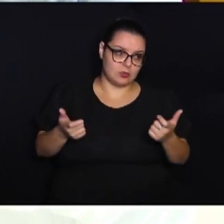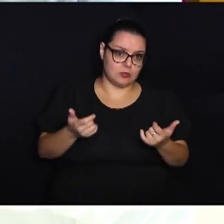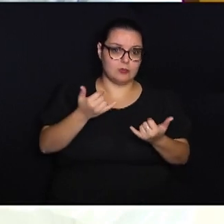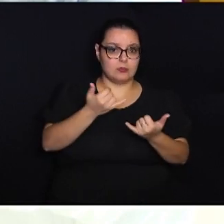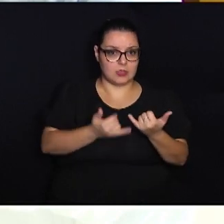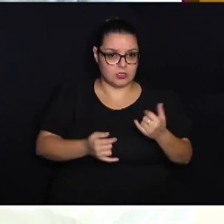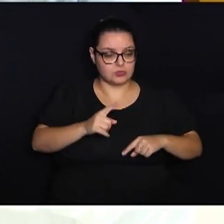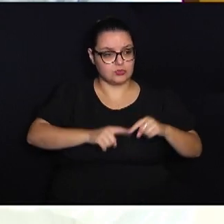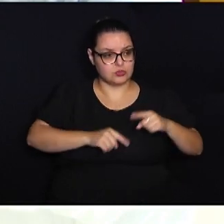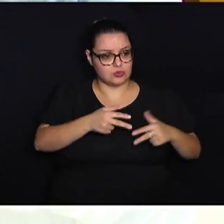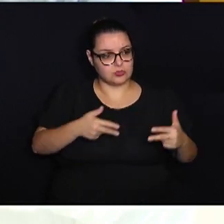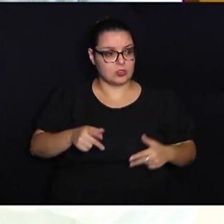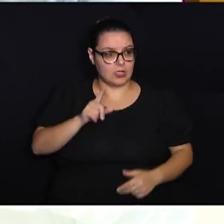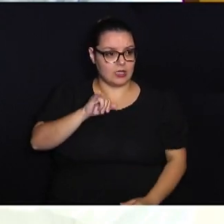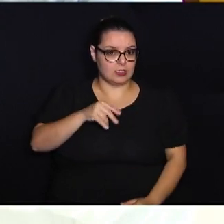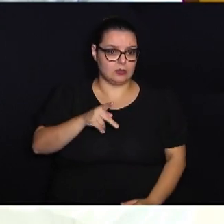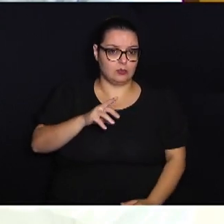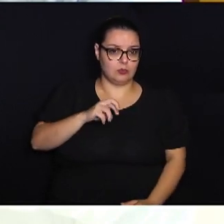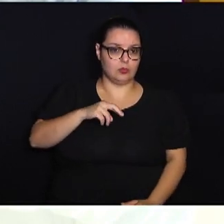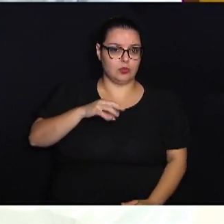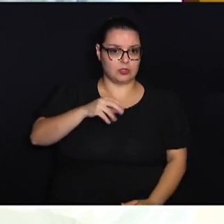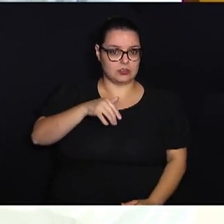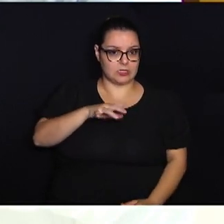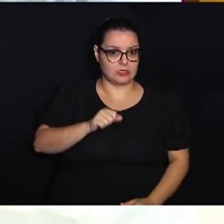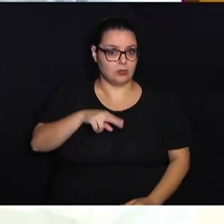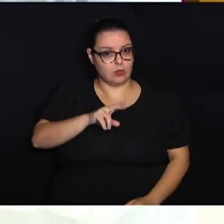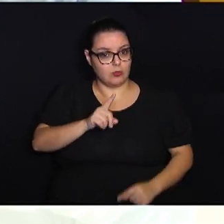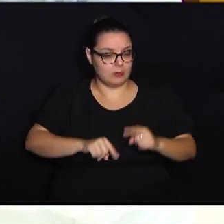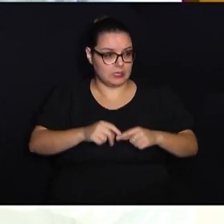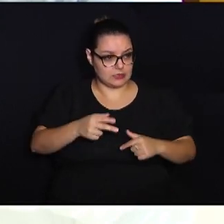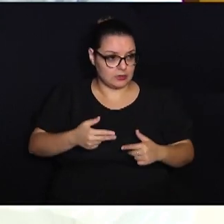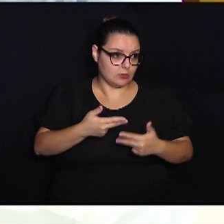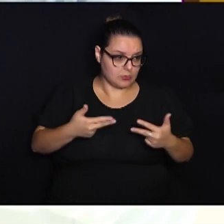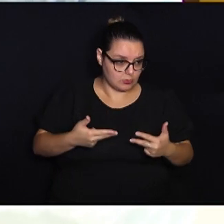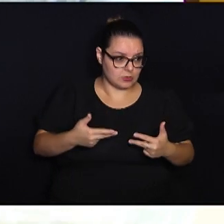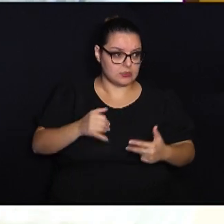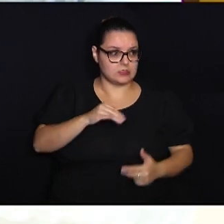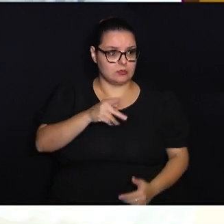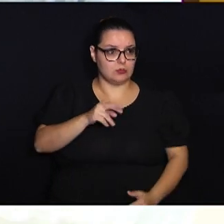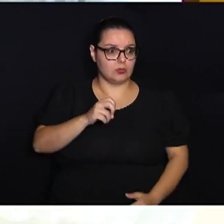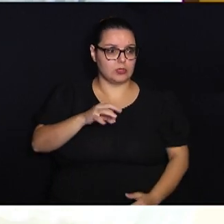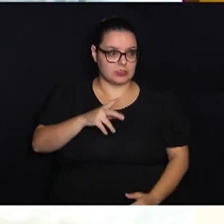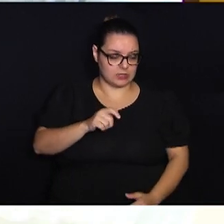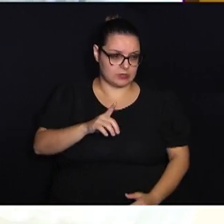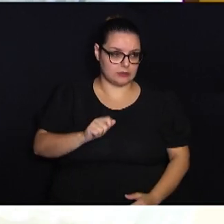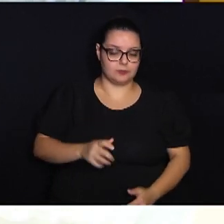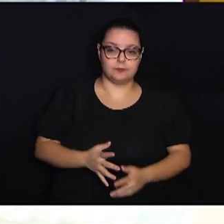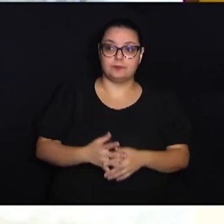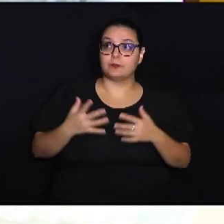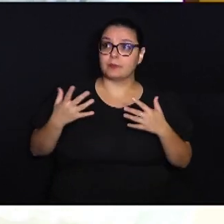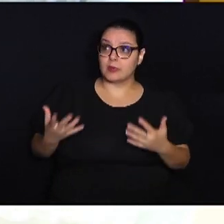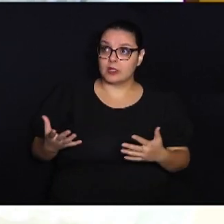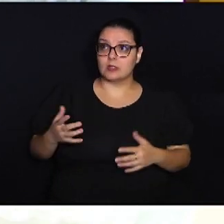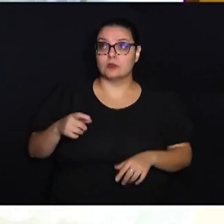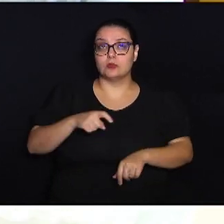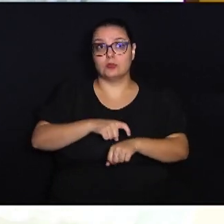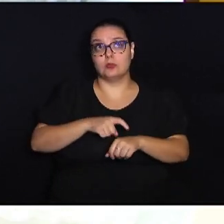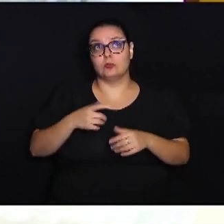Câmara ela acerta em se envolver nesse processo. A auditora fiscal do trabalho, já